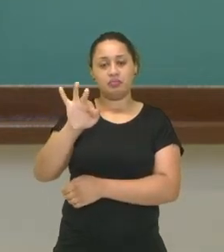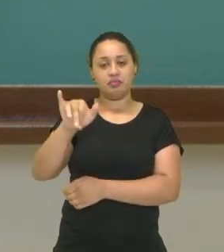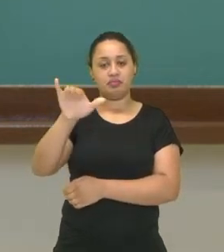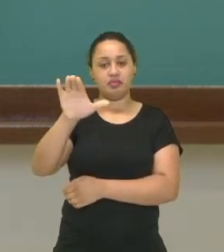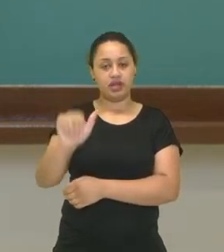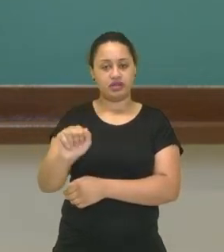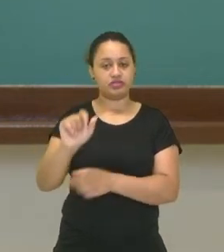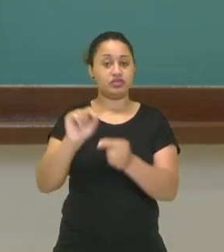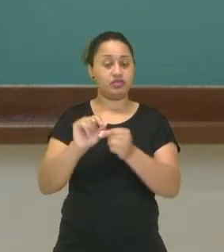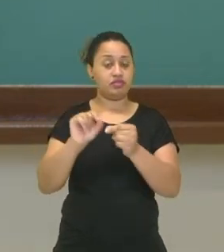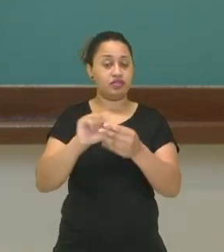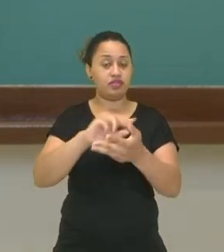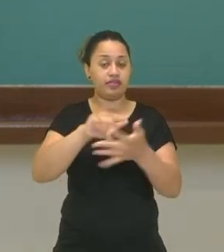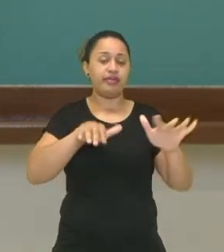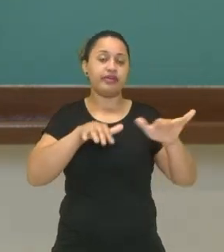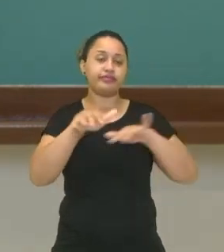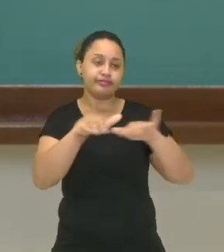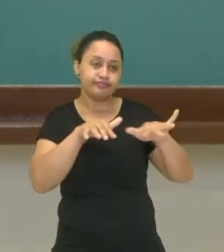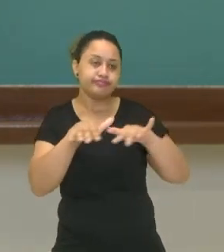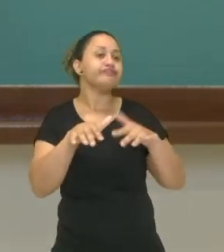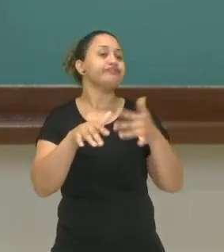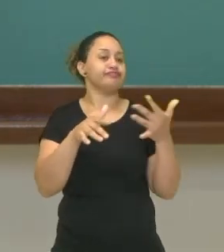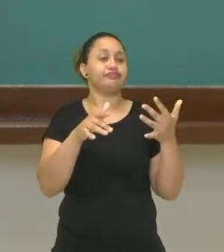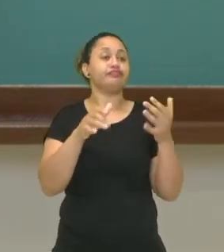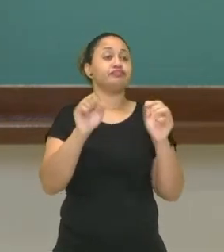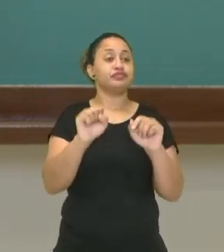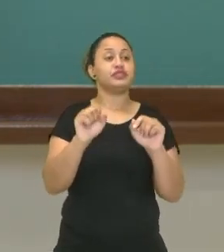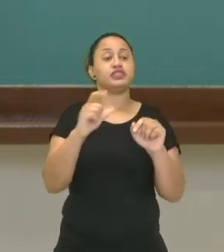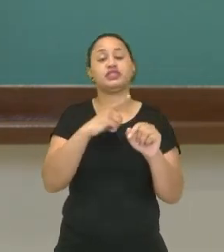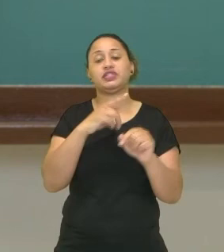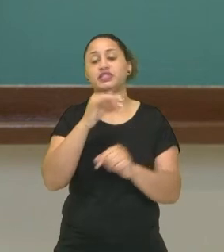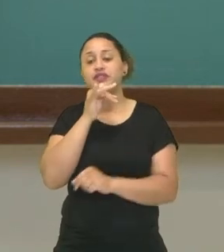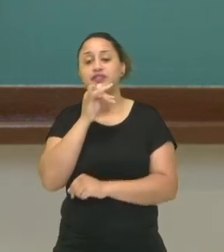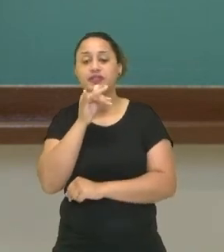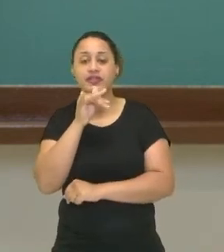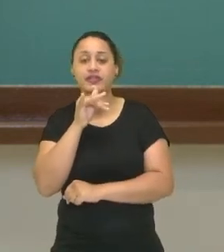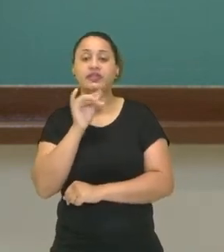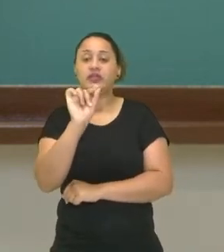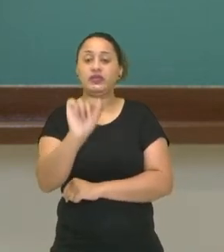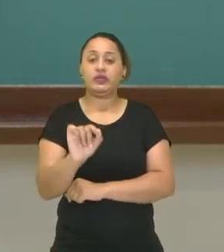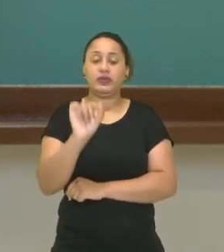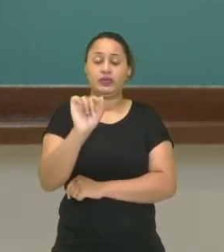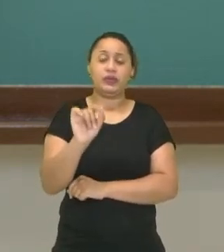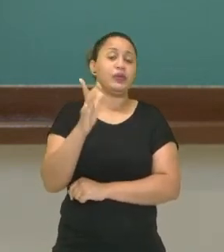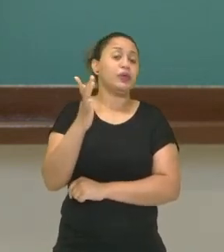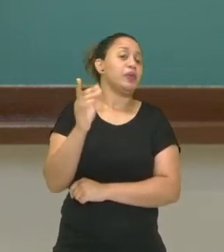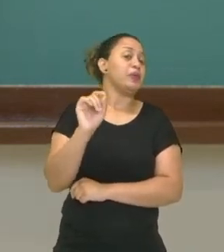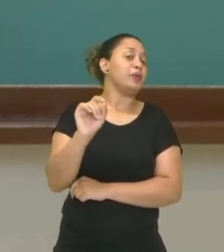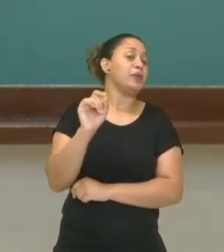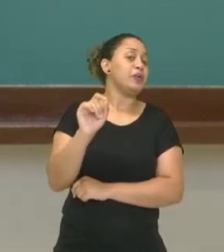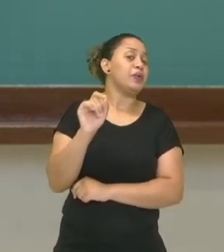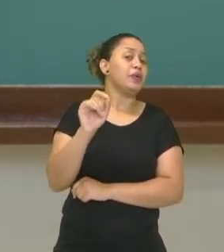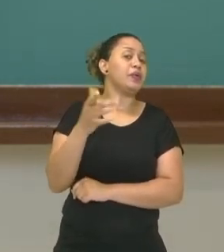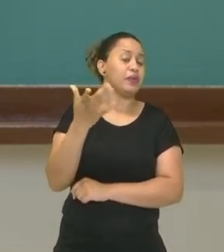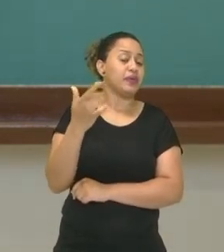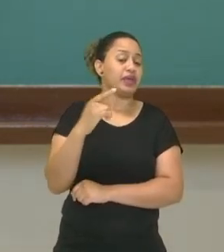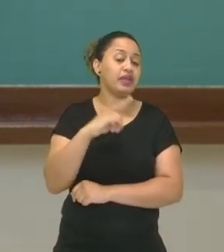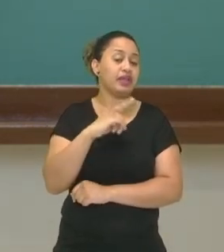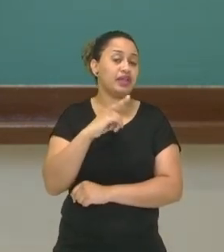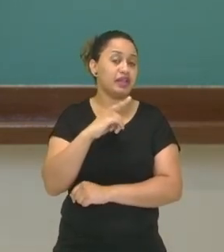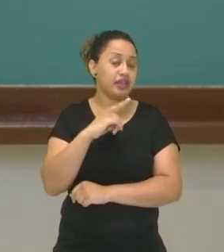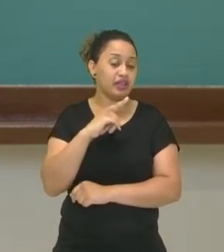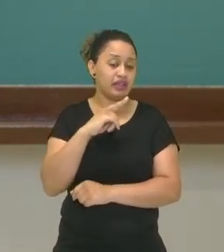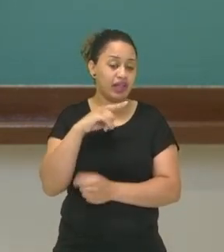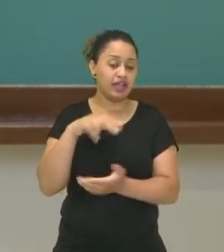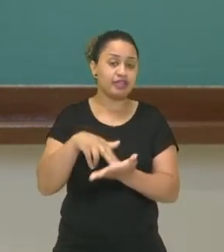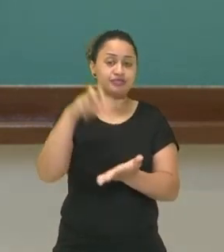várias acrobacias ali. Nós podemos citar um exemplo de ginástica acrobática feita nos